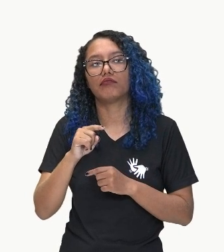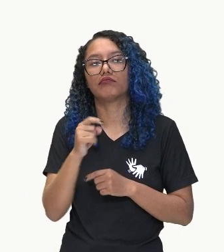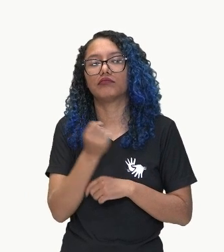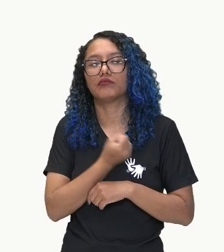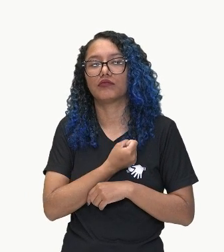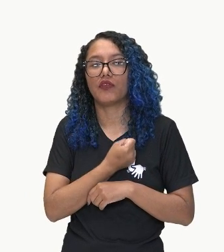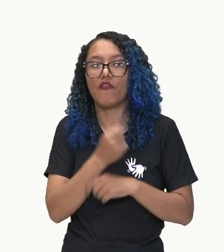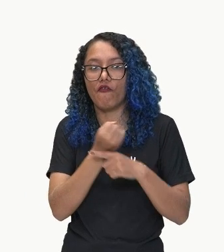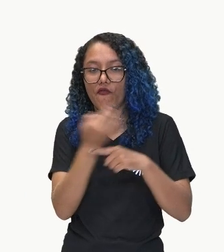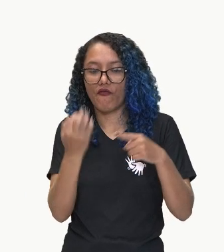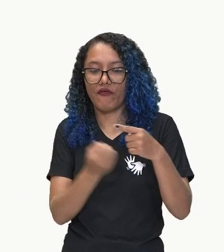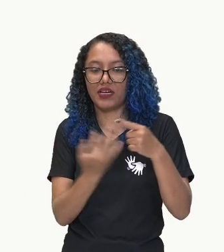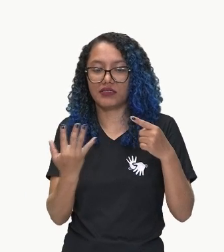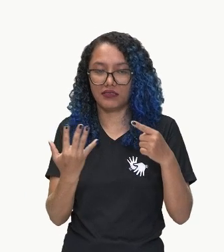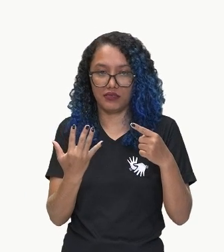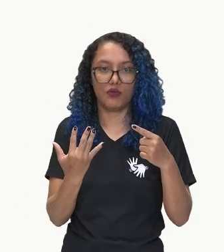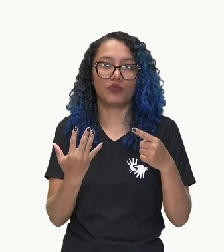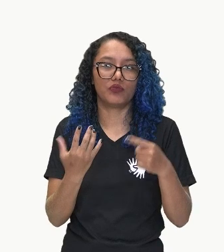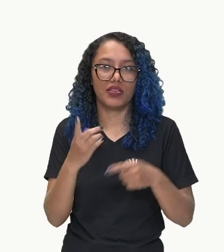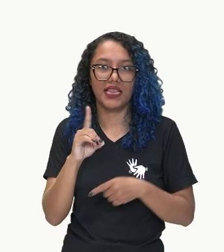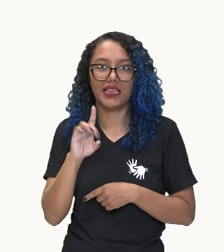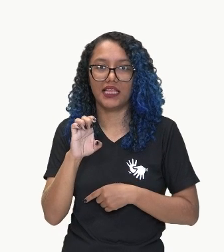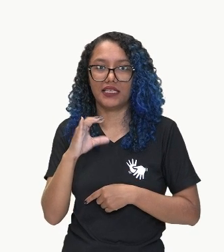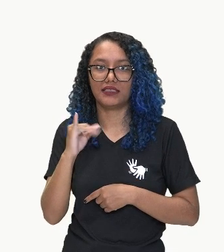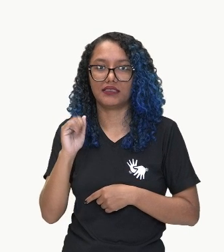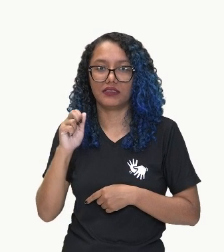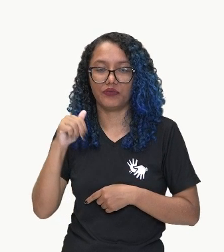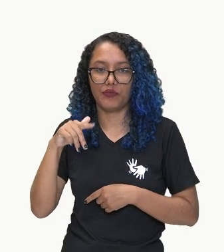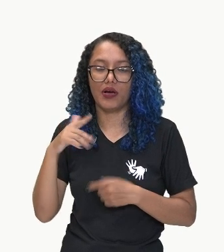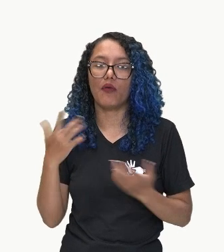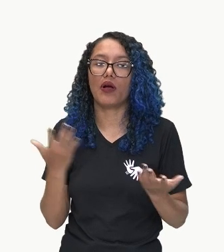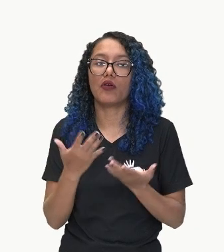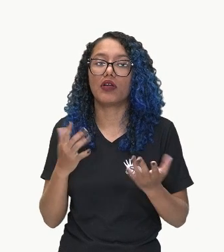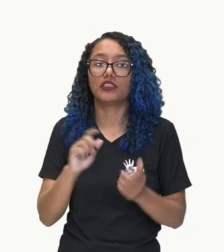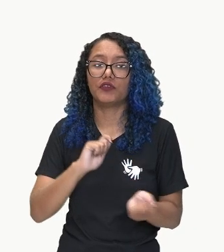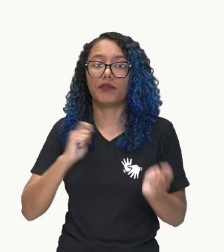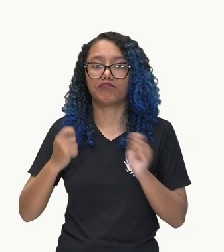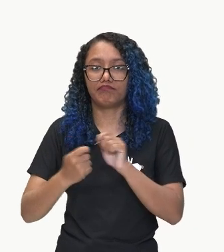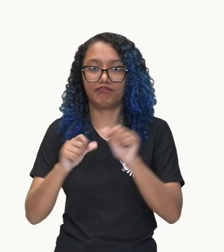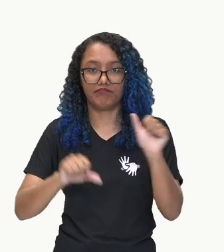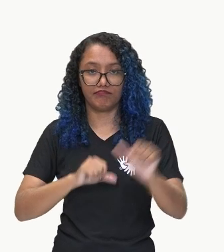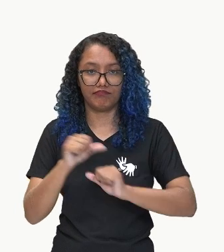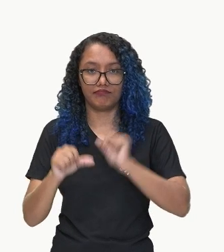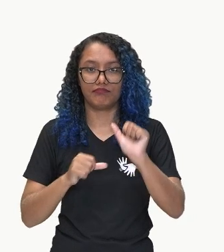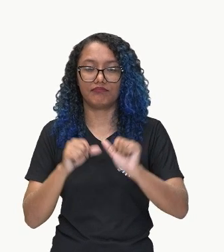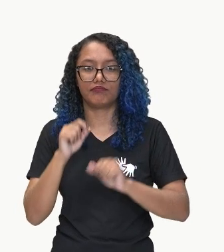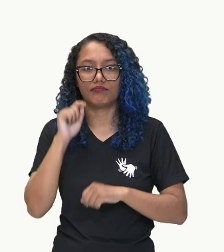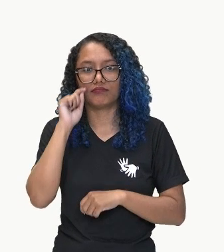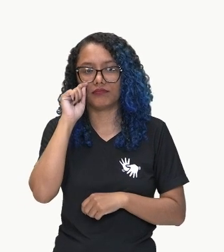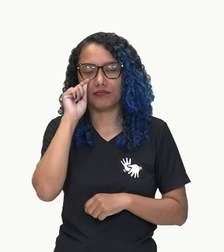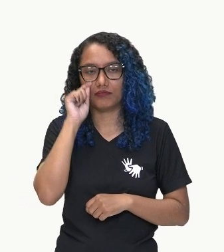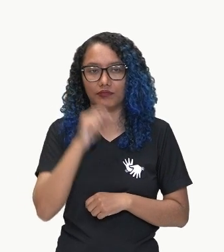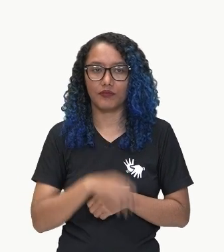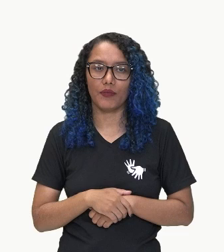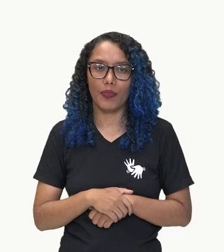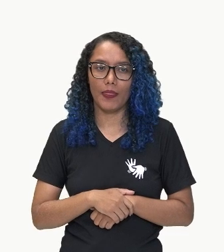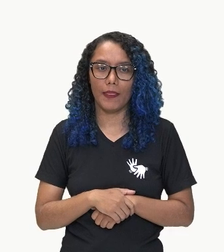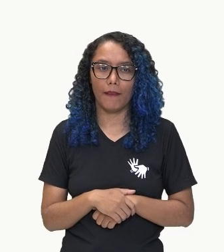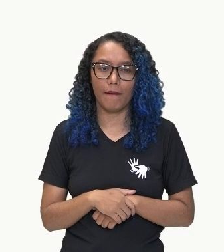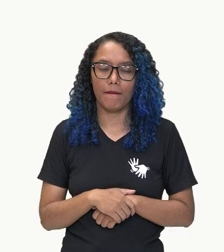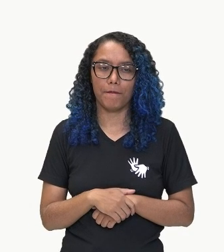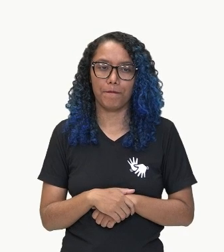agora? Pegar essas frações e transformar em números decimais. Quem é o nosso guia? Vai ser